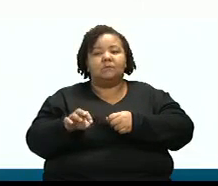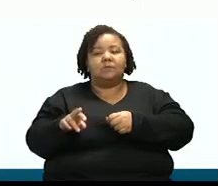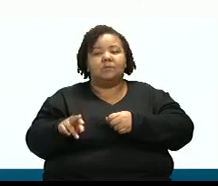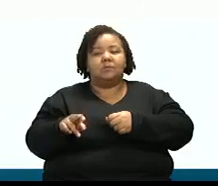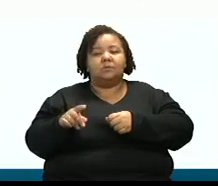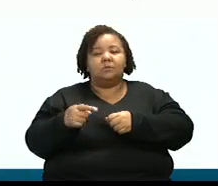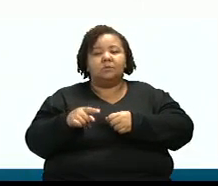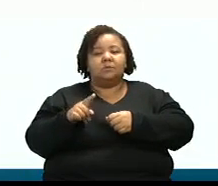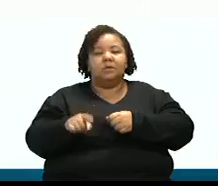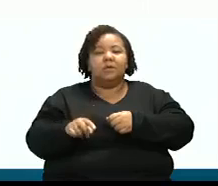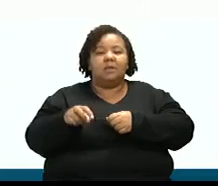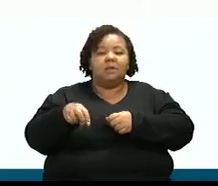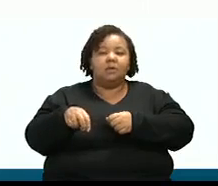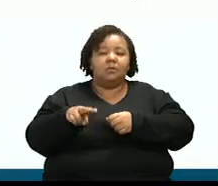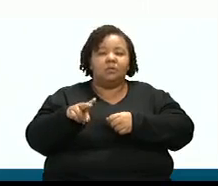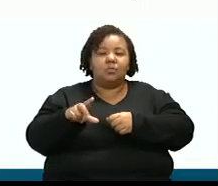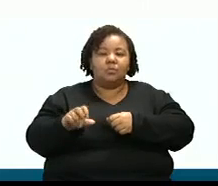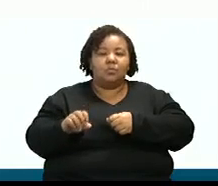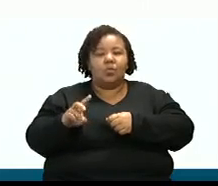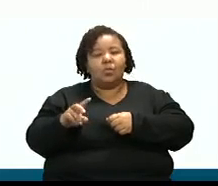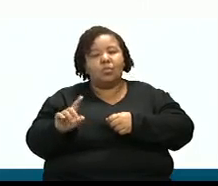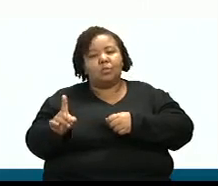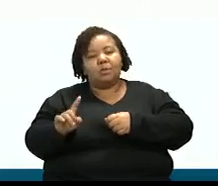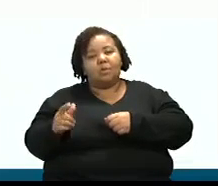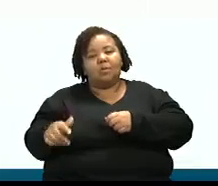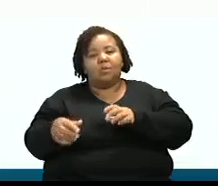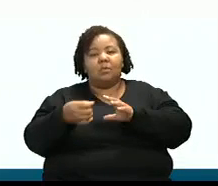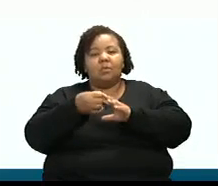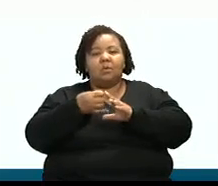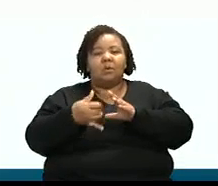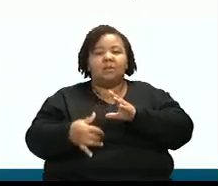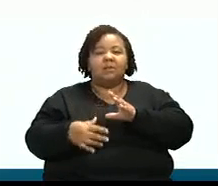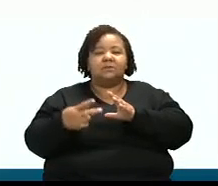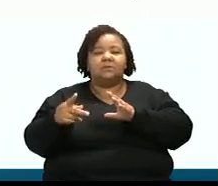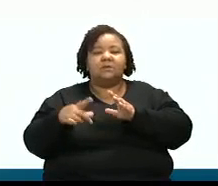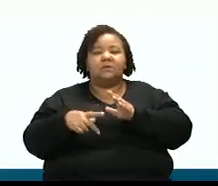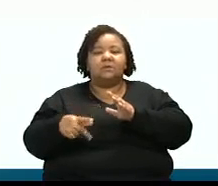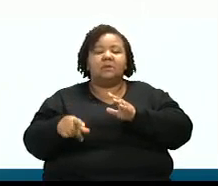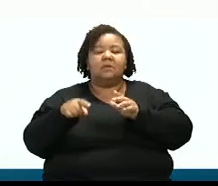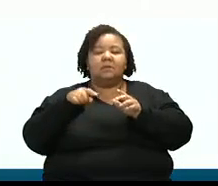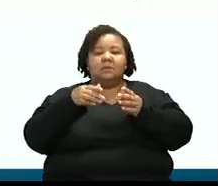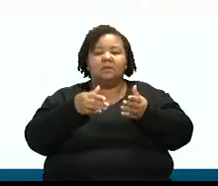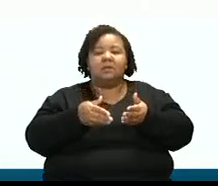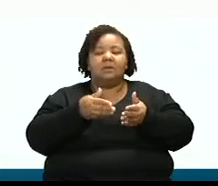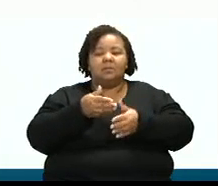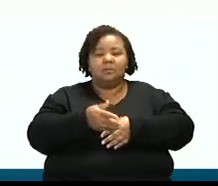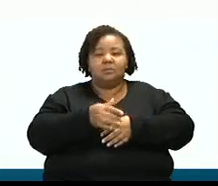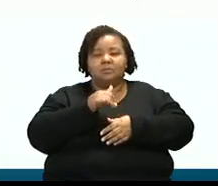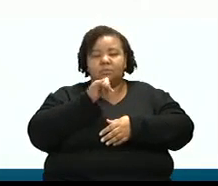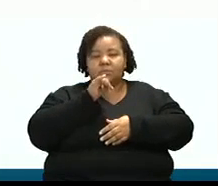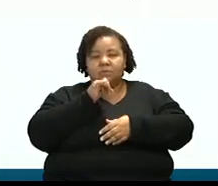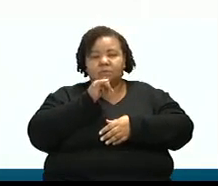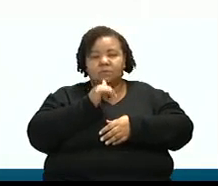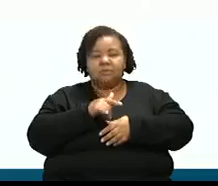ele é o vetor nulo ou não, que tipo de característica o fluido tem naquele ponto, por exemplo. Então, o rotacional sempre